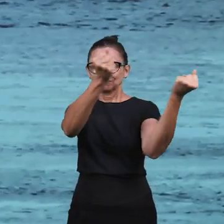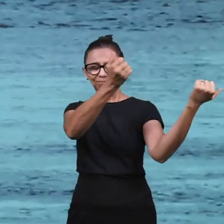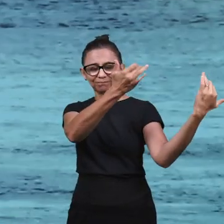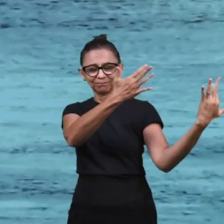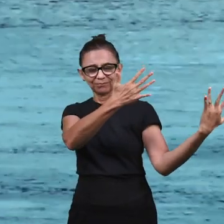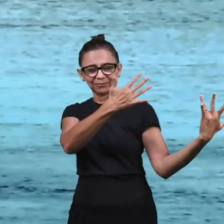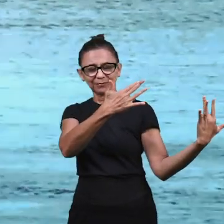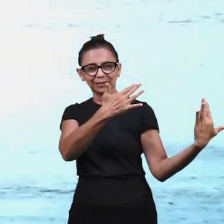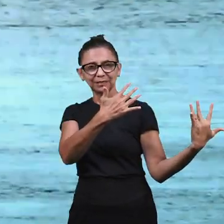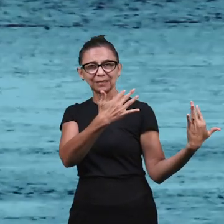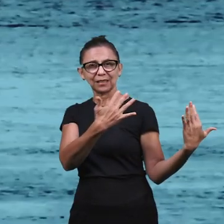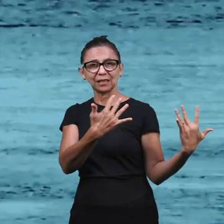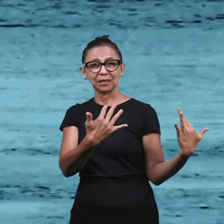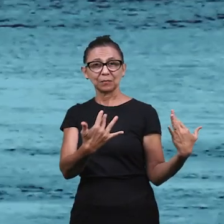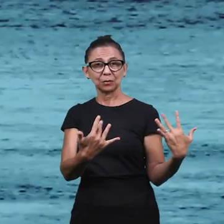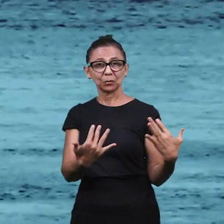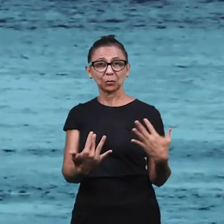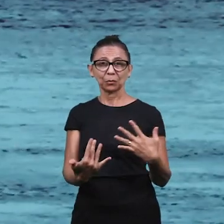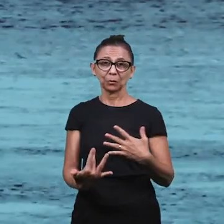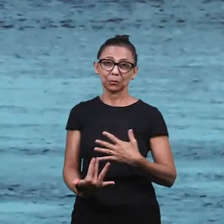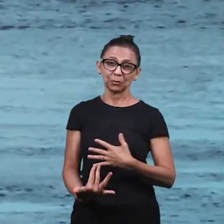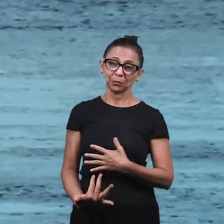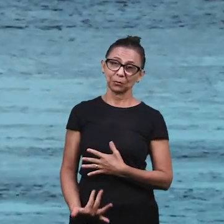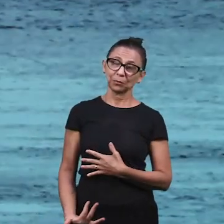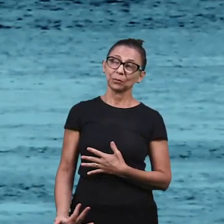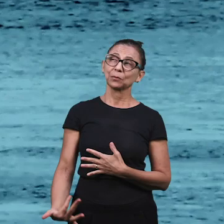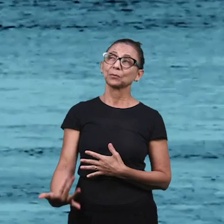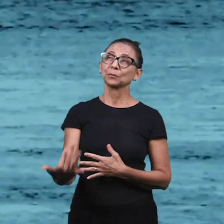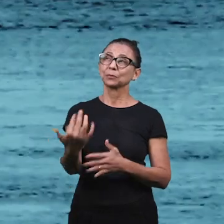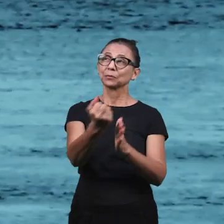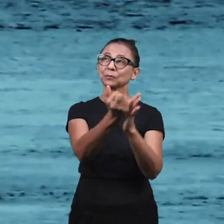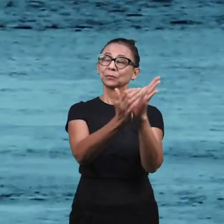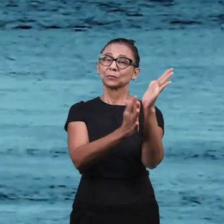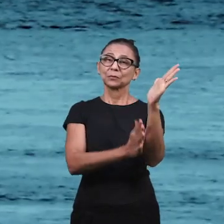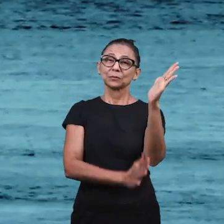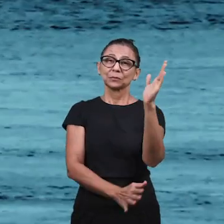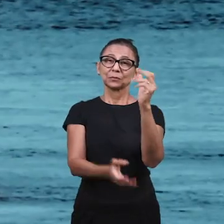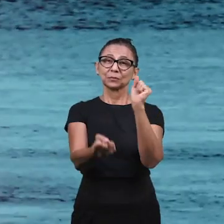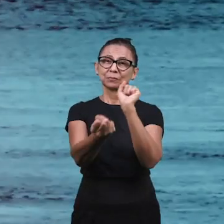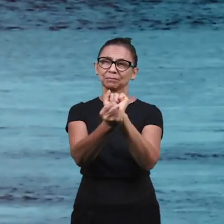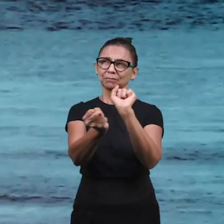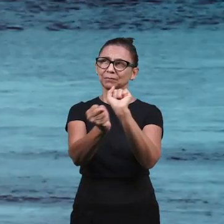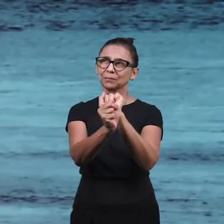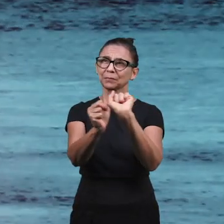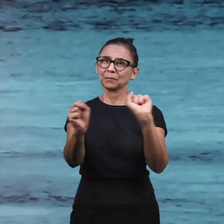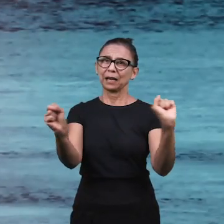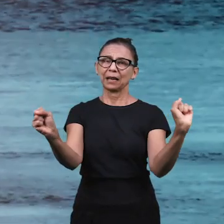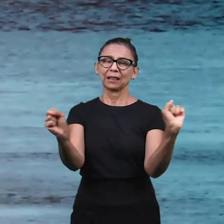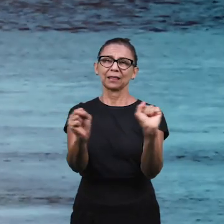derrama do teu sangue remidor.